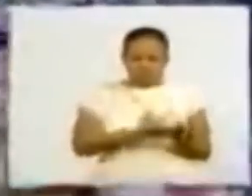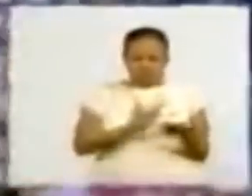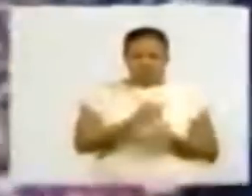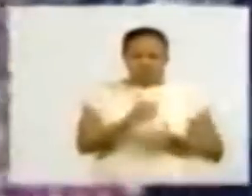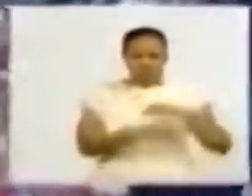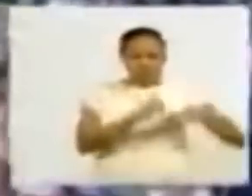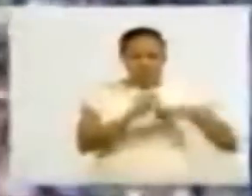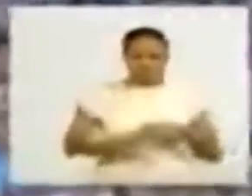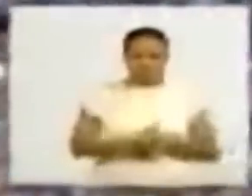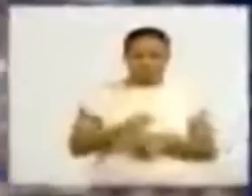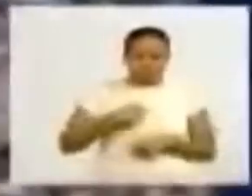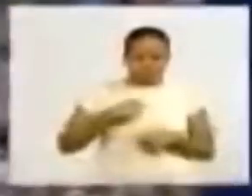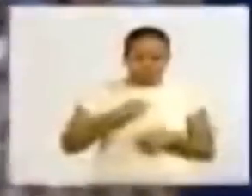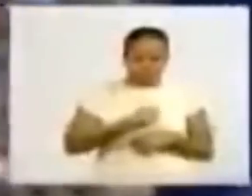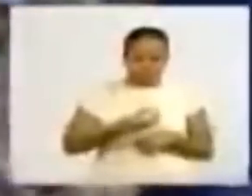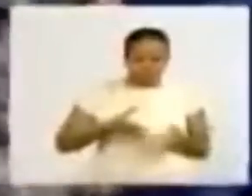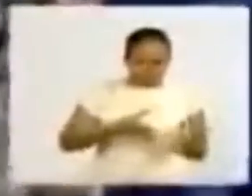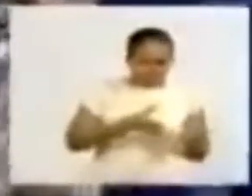No meio daquele corredor,